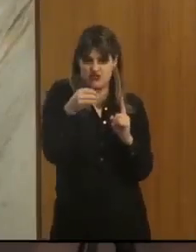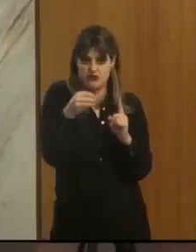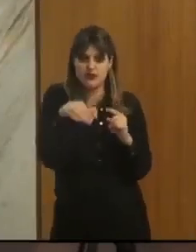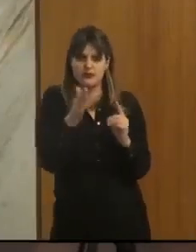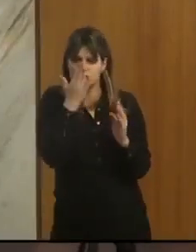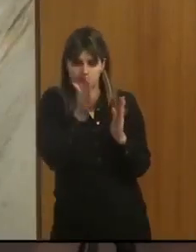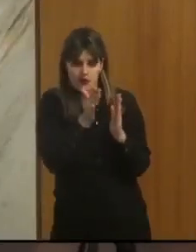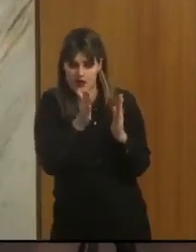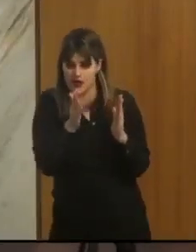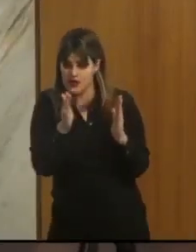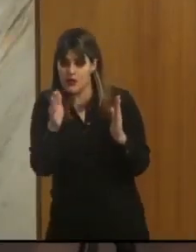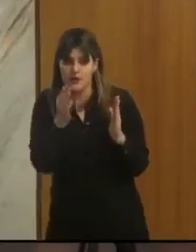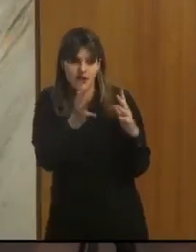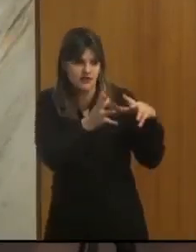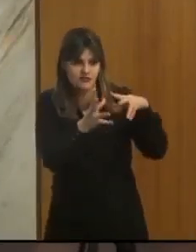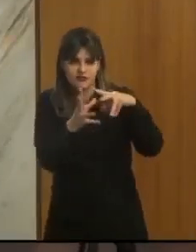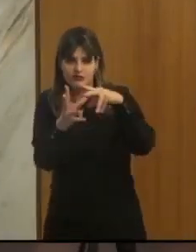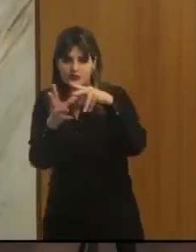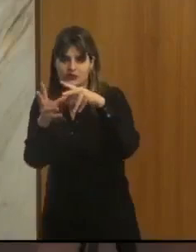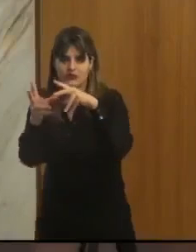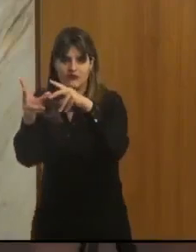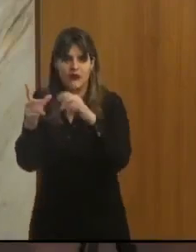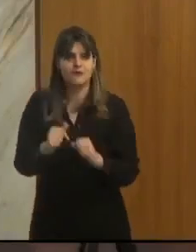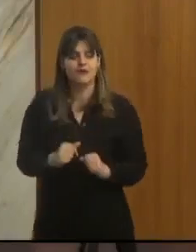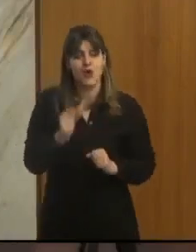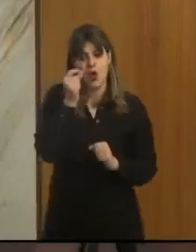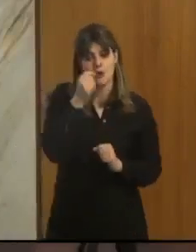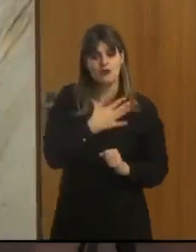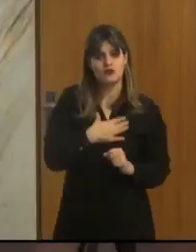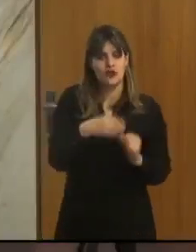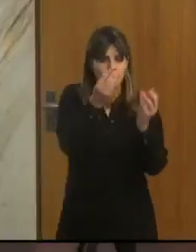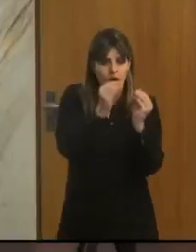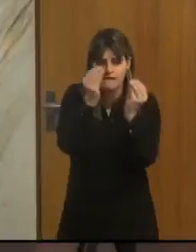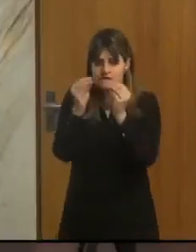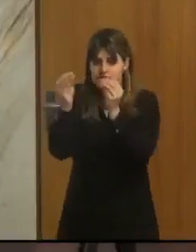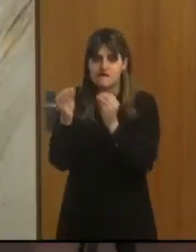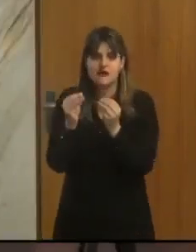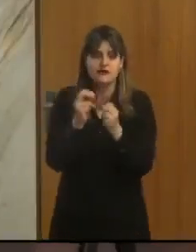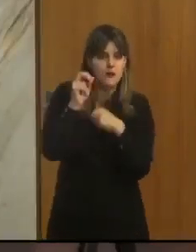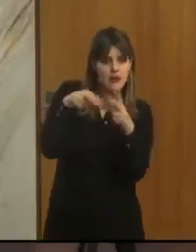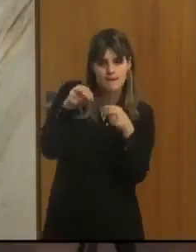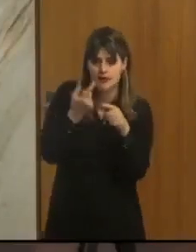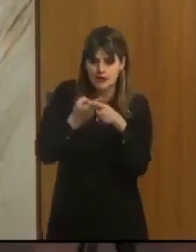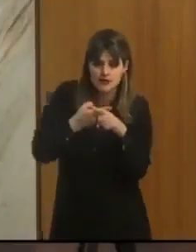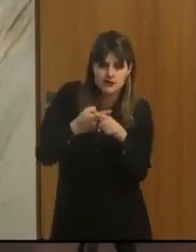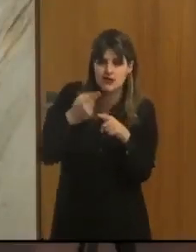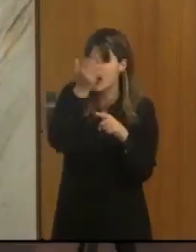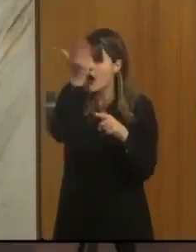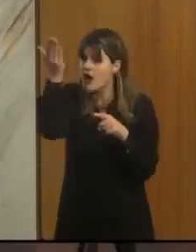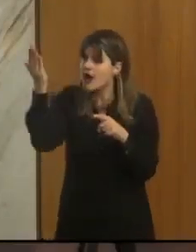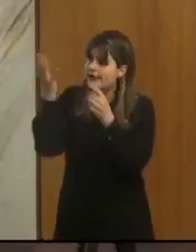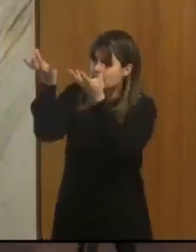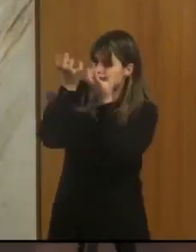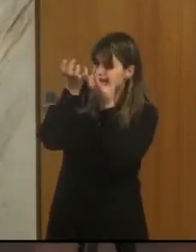dele. Ele gostava de ser na crista da onda. E, portanto, todas as modas mais interessantes que existiam no mundo, ele absorvia